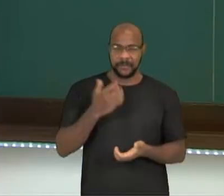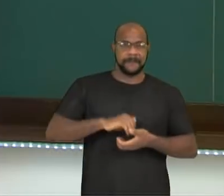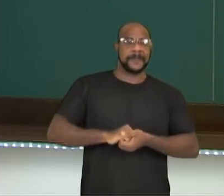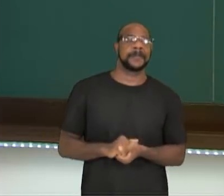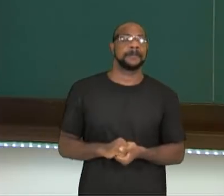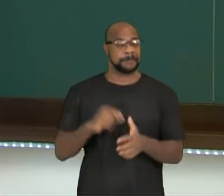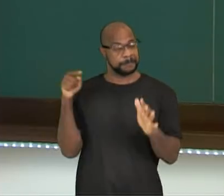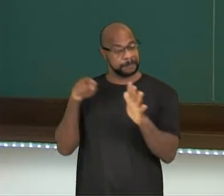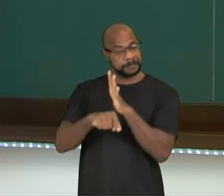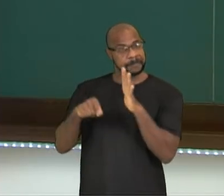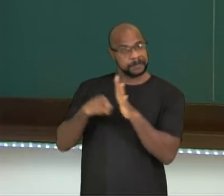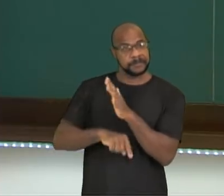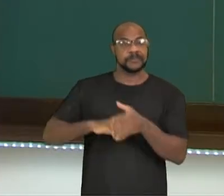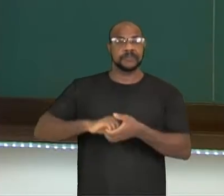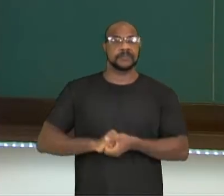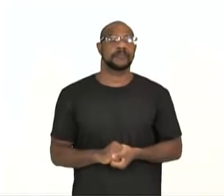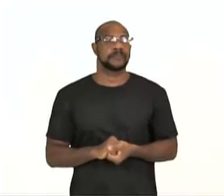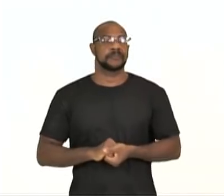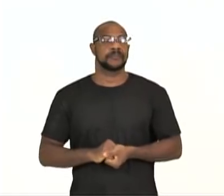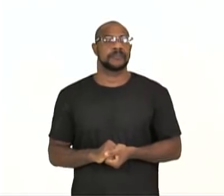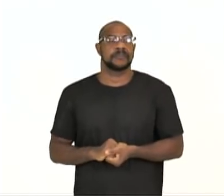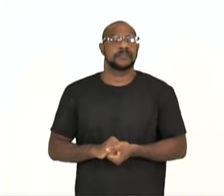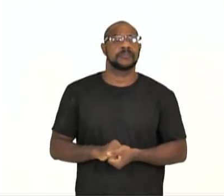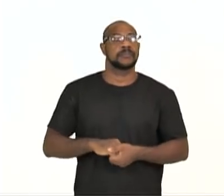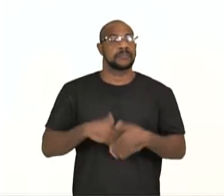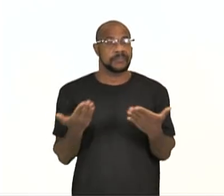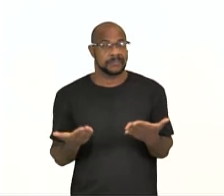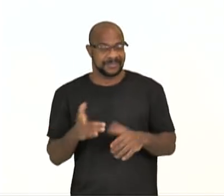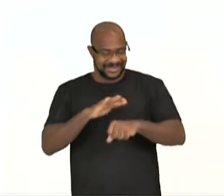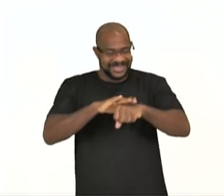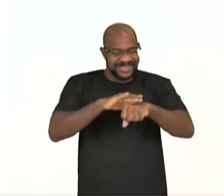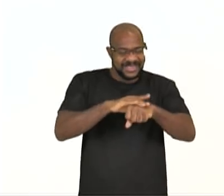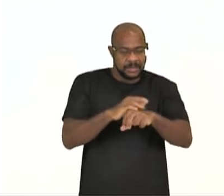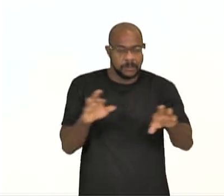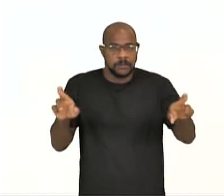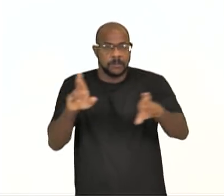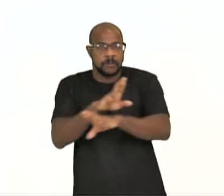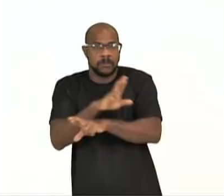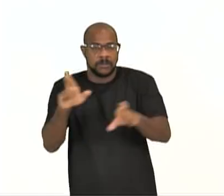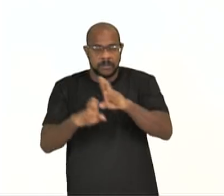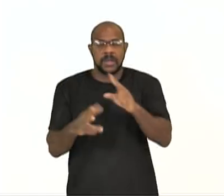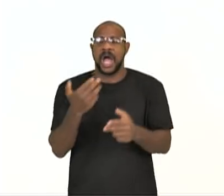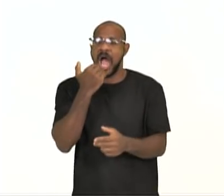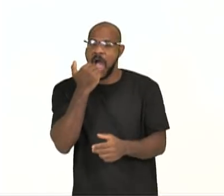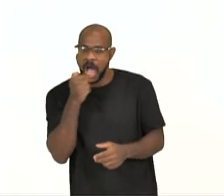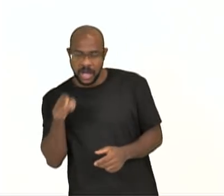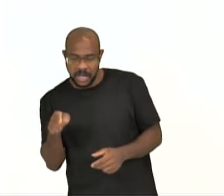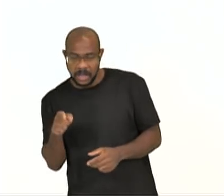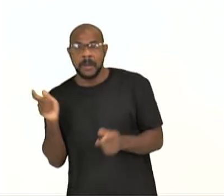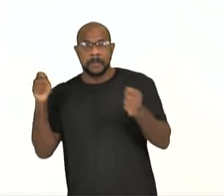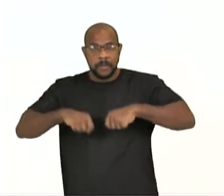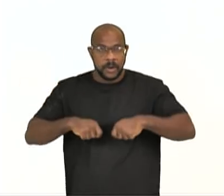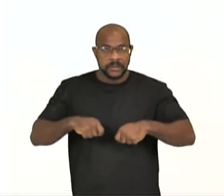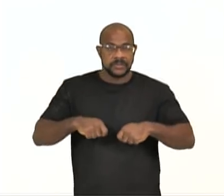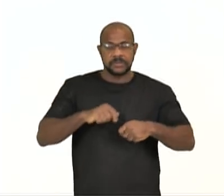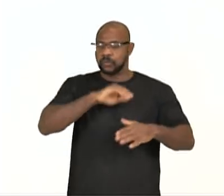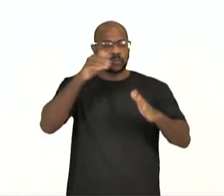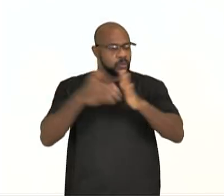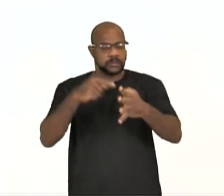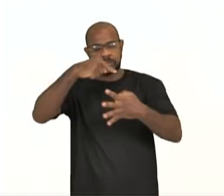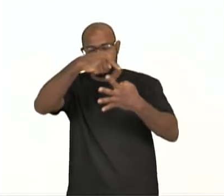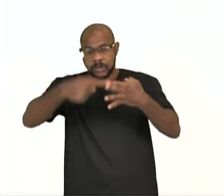E aqui temos um quiz que diz o seguinte: entre as doenças relacionadas à alimentação, podemos citar todas